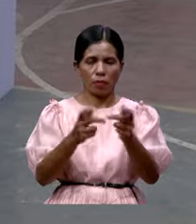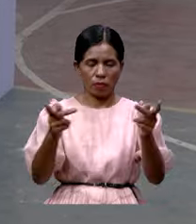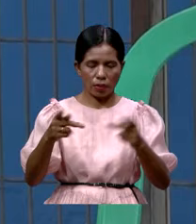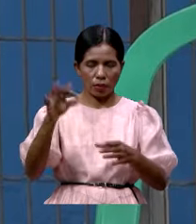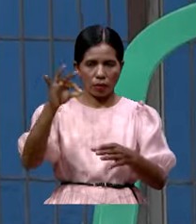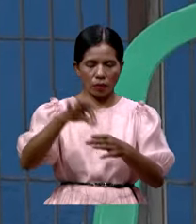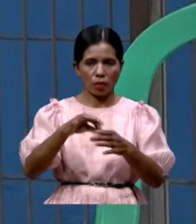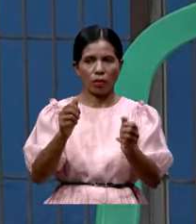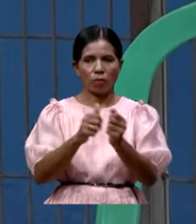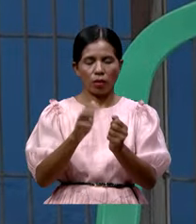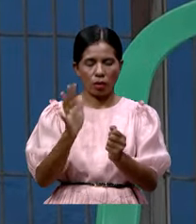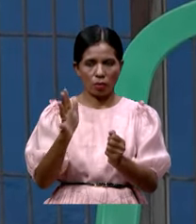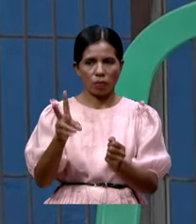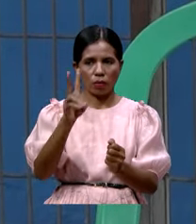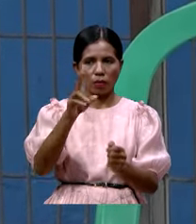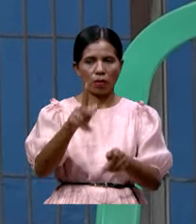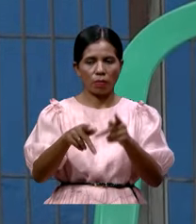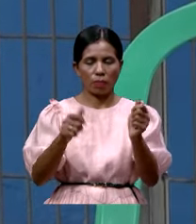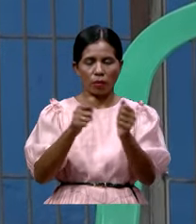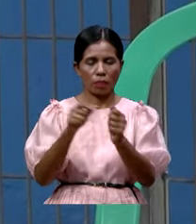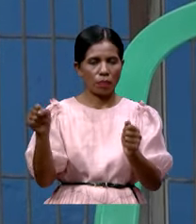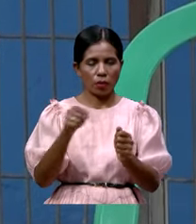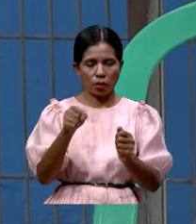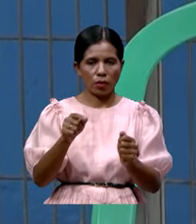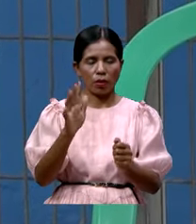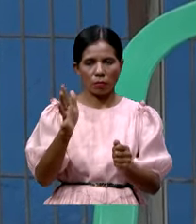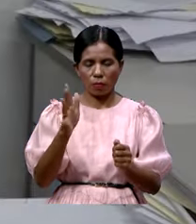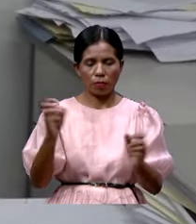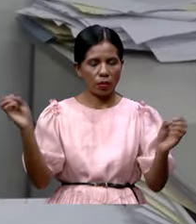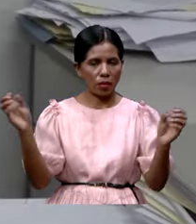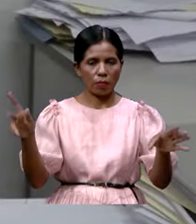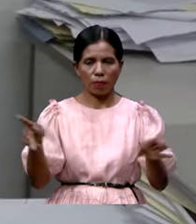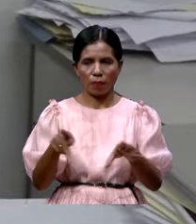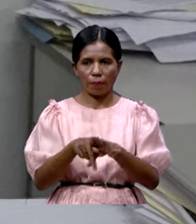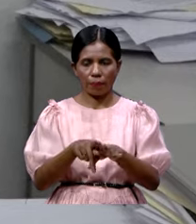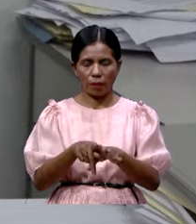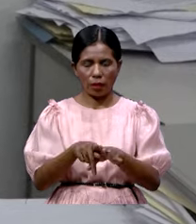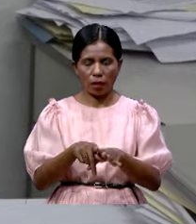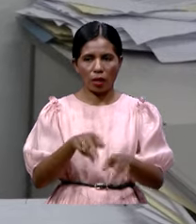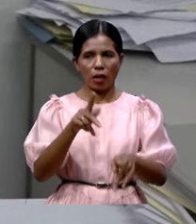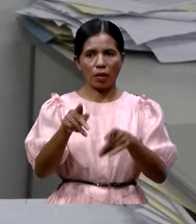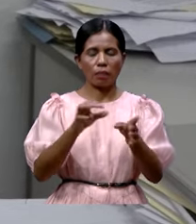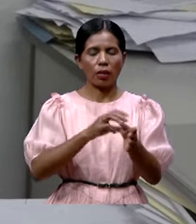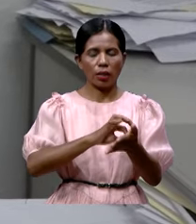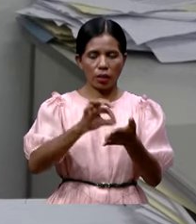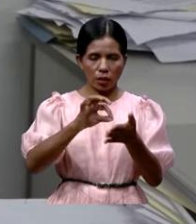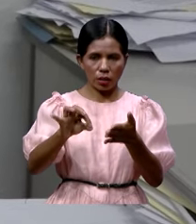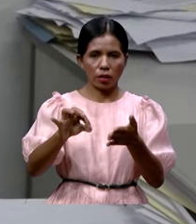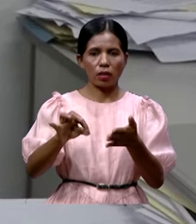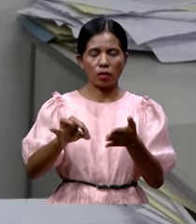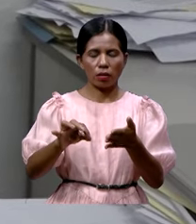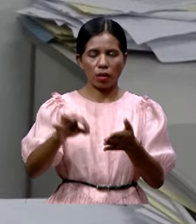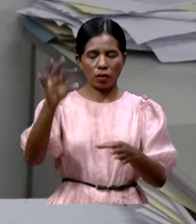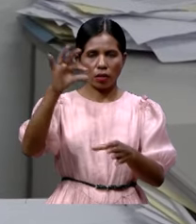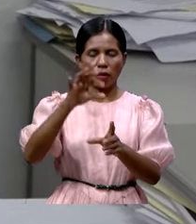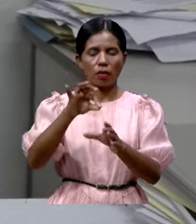resin ruane, elitor pur sentru limanulu mak la partisipa. Elitor nebe registaru pratu vota ia elisang